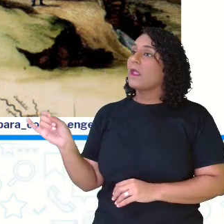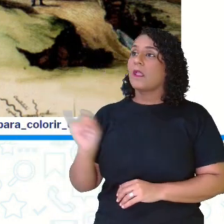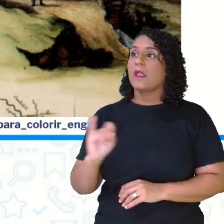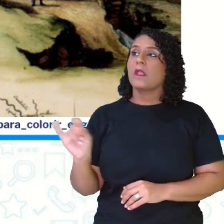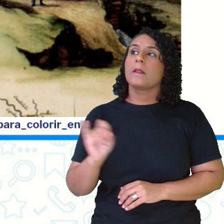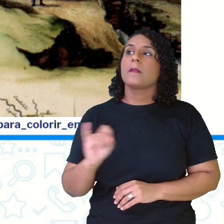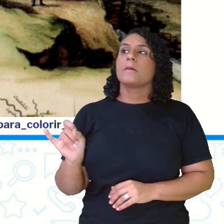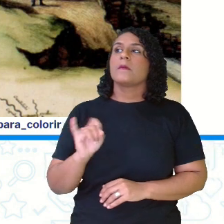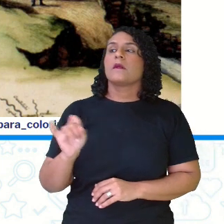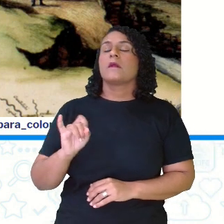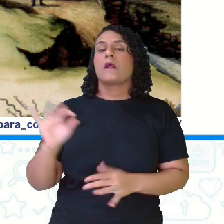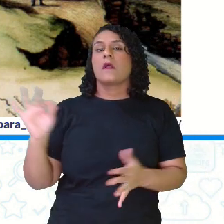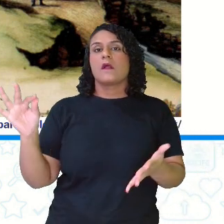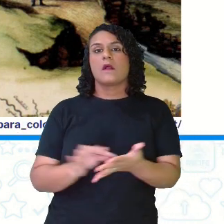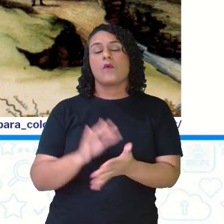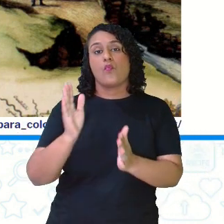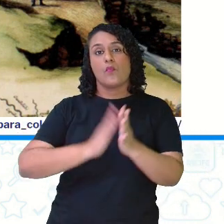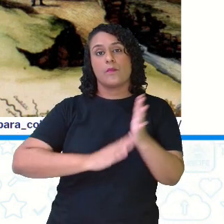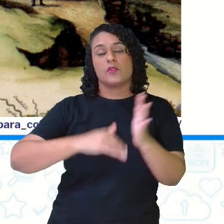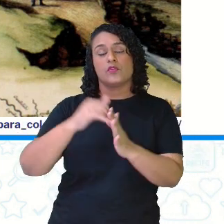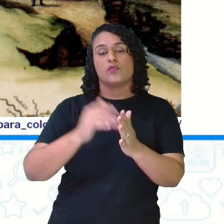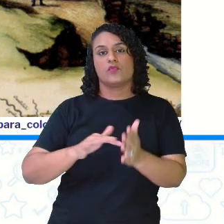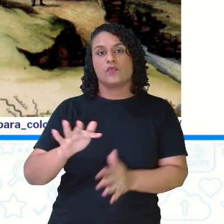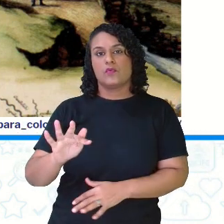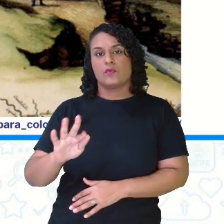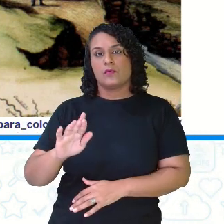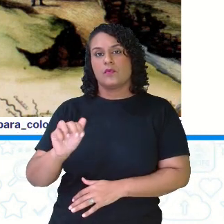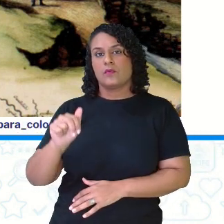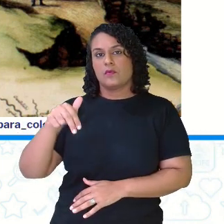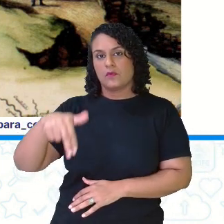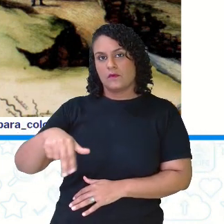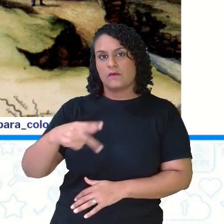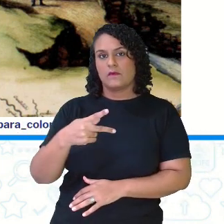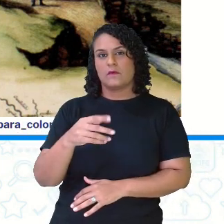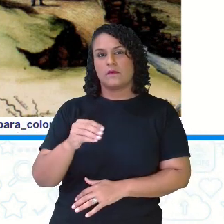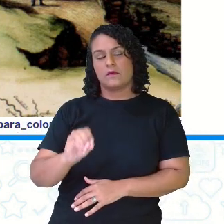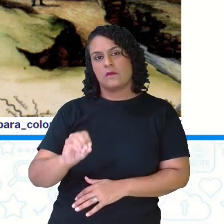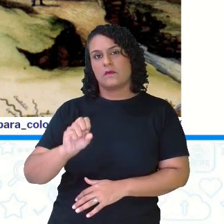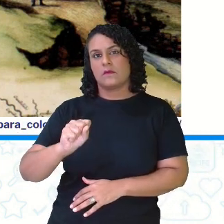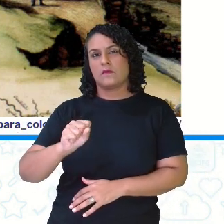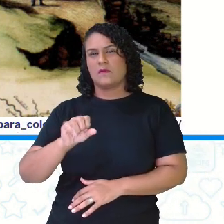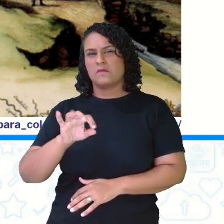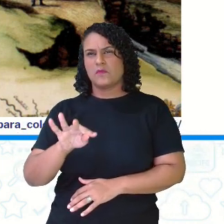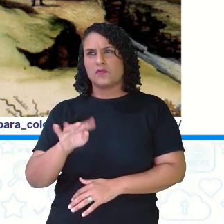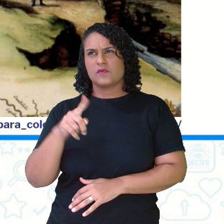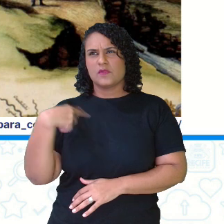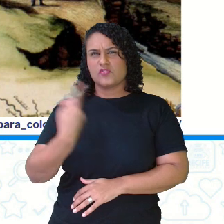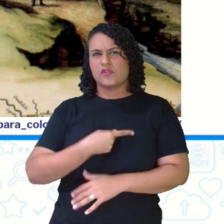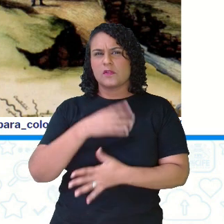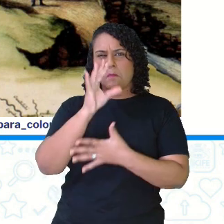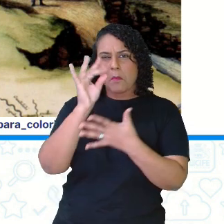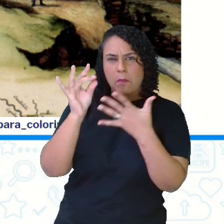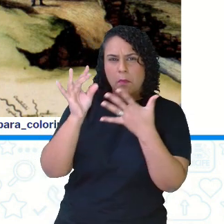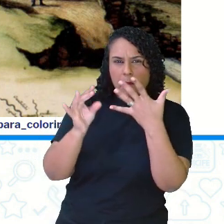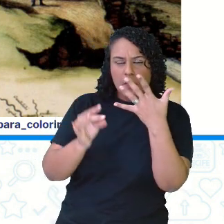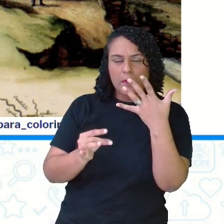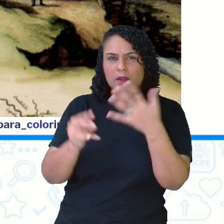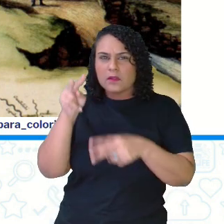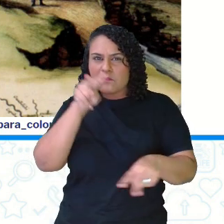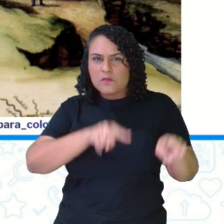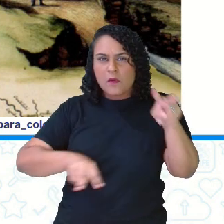e nessa imagem, quando a gente começa a observar todos os elementos, a gente começa a perceber tudo isso que eu estava